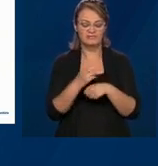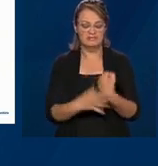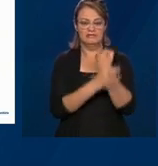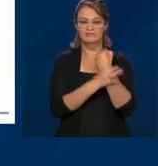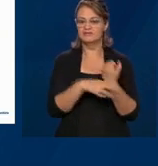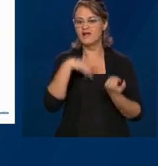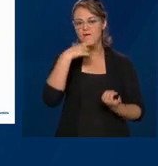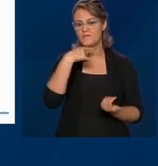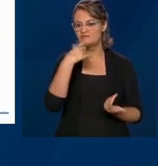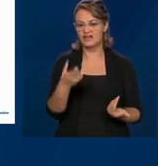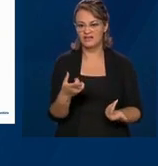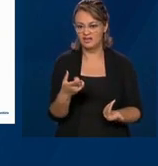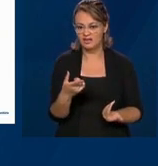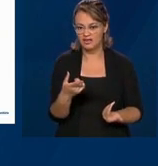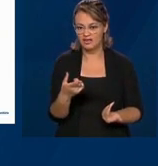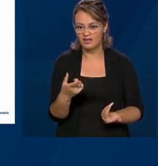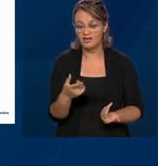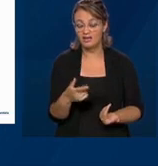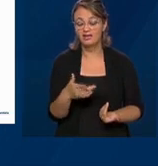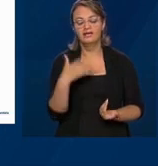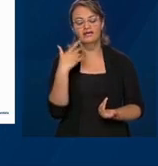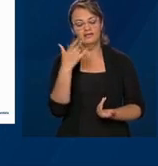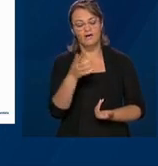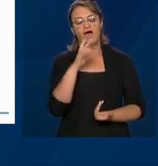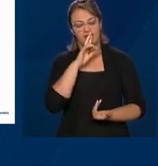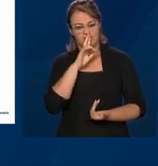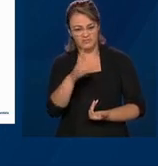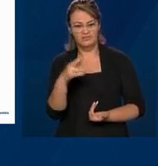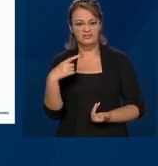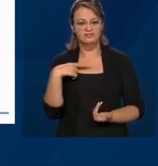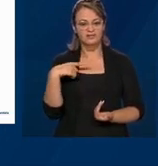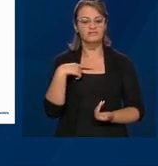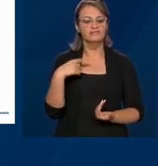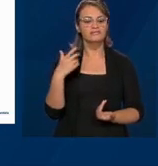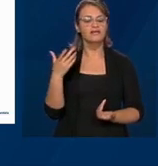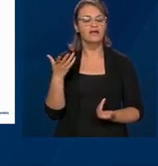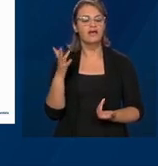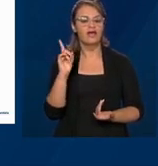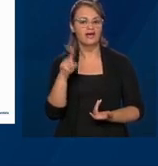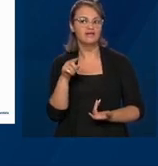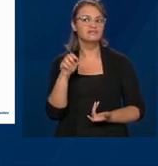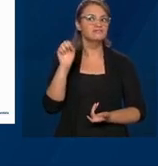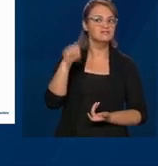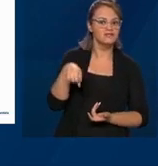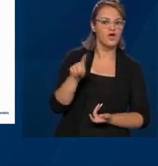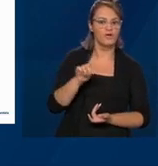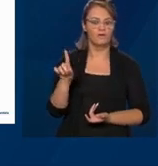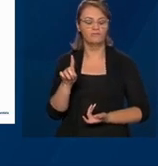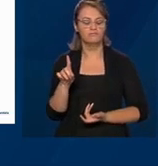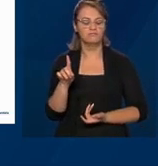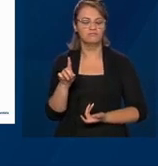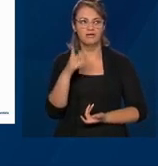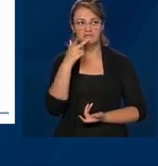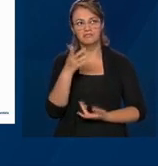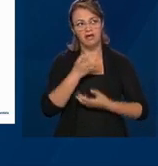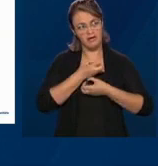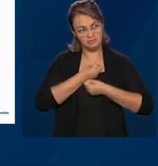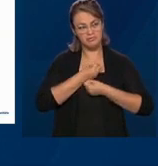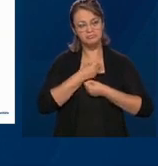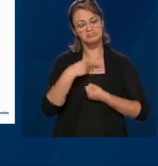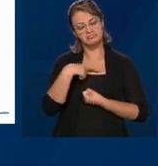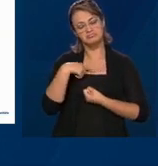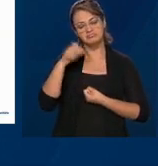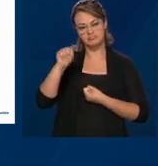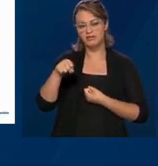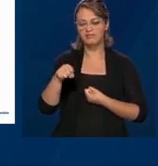Então, o resultado que foi apresentado foi um resultado de imunogenicidade qualitativa, ou seja, sim ou não, tem anticorpo ou não, e isso não foi